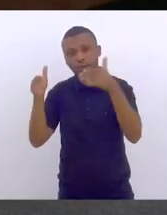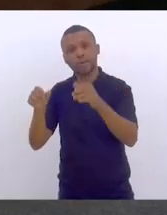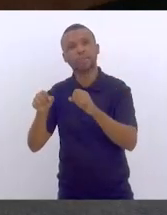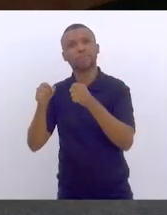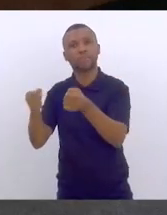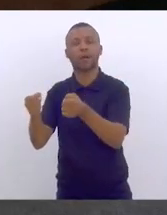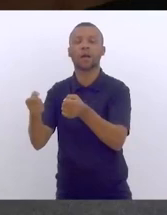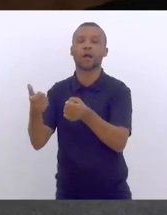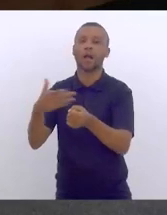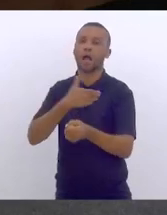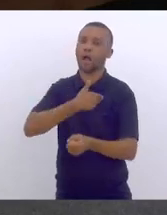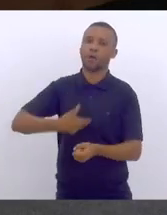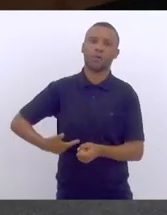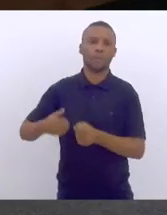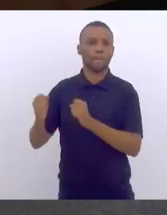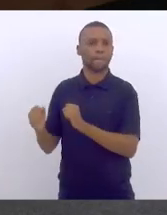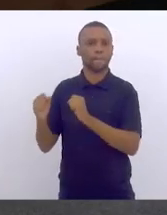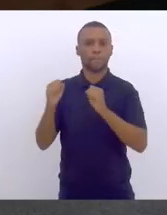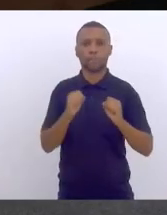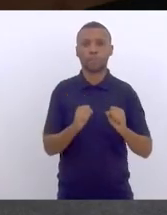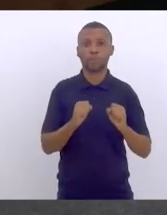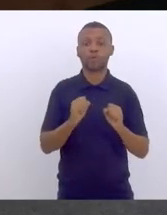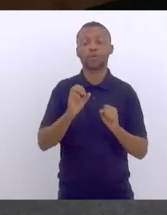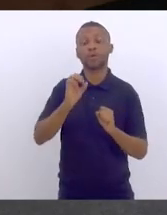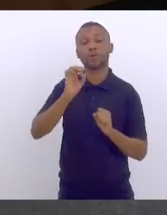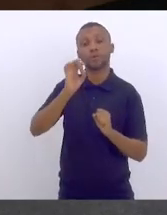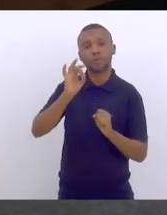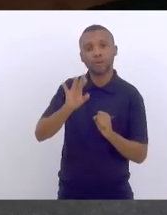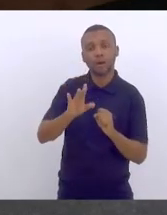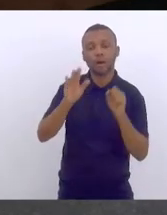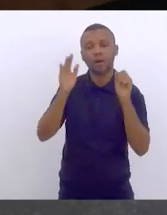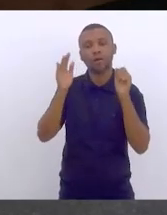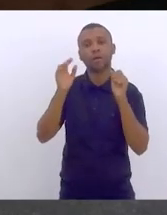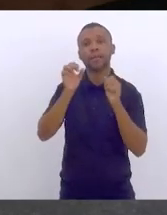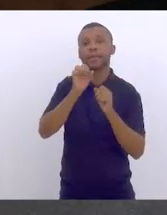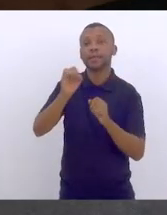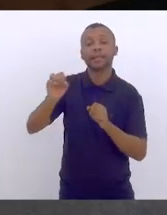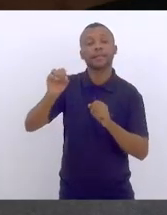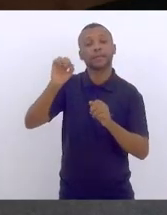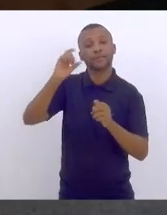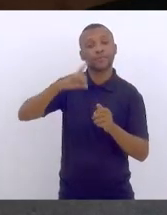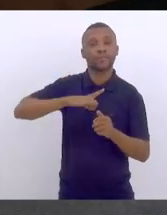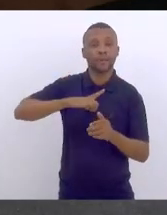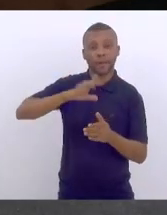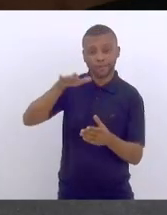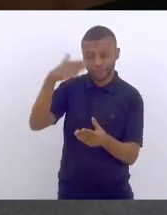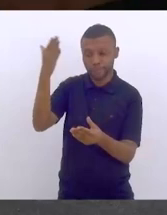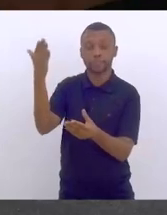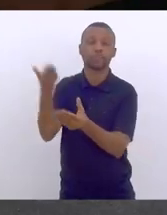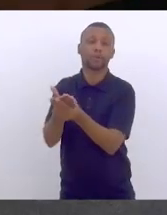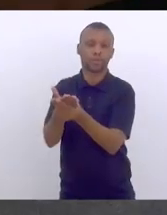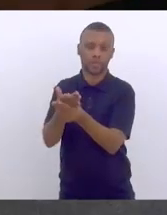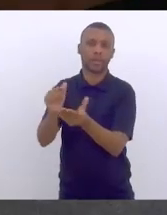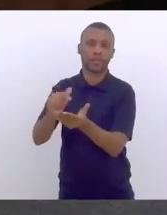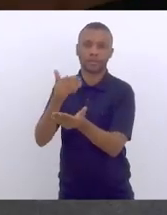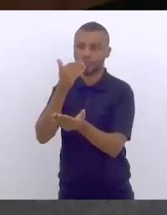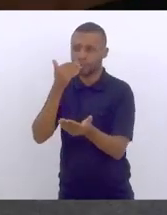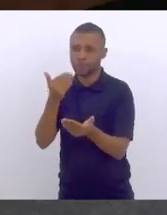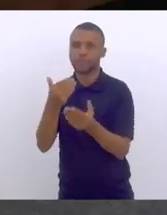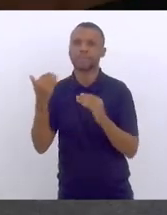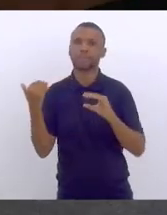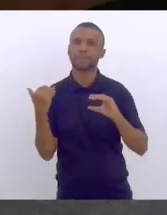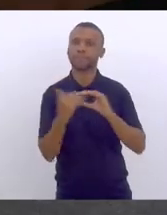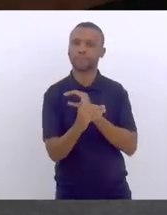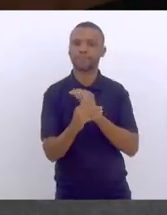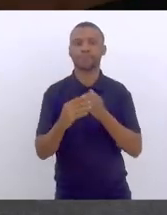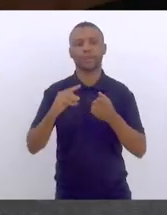ao poder público mediante decisão judicial.